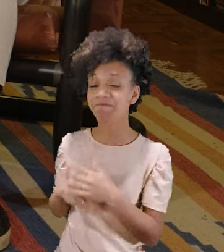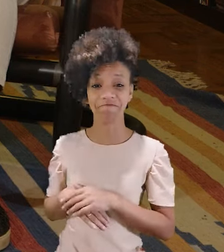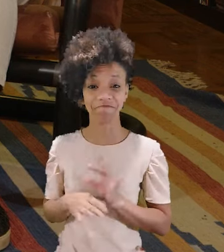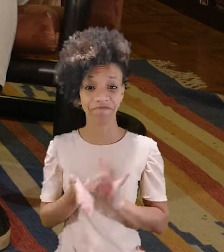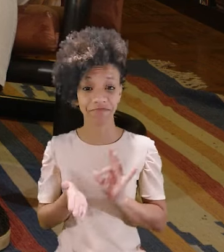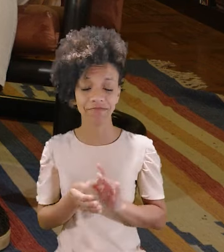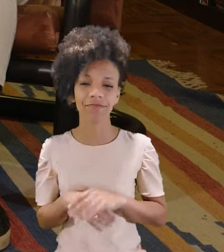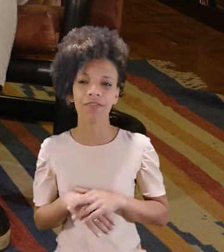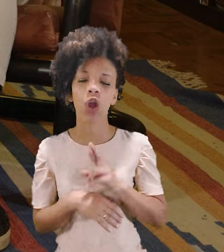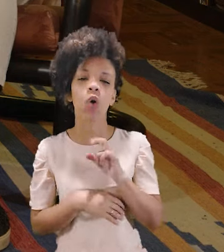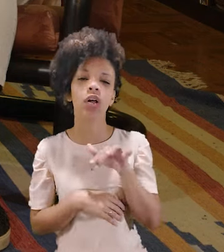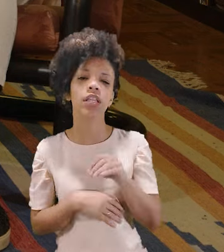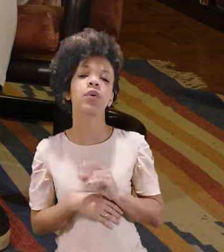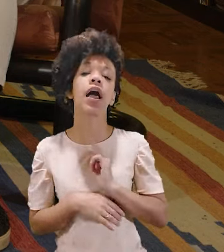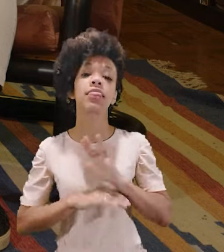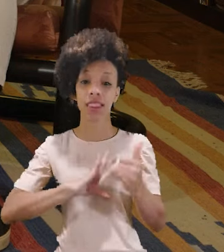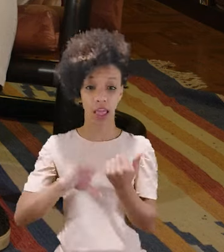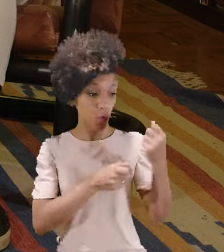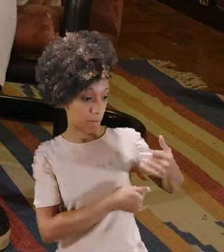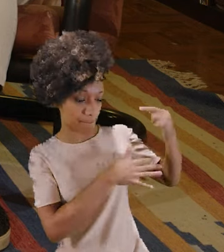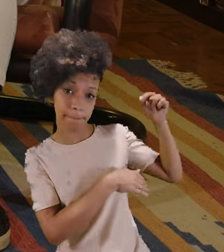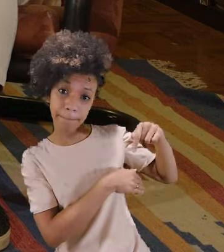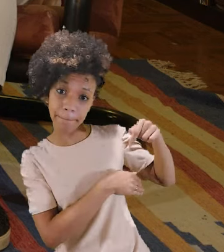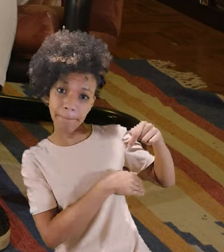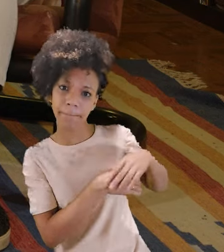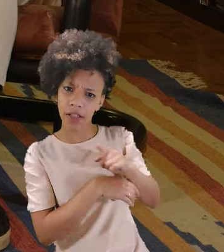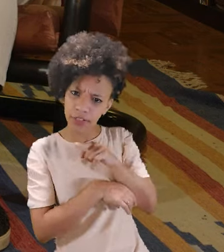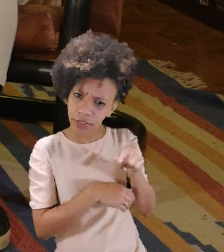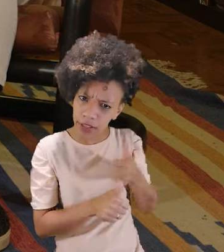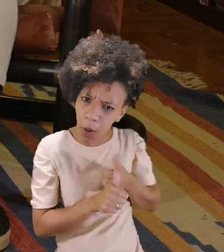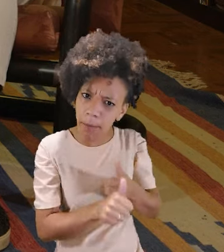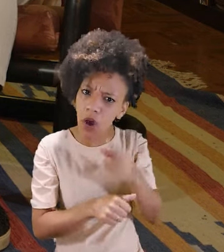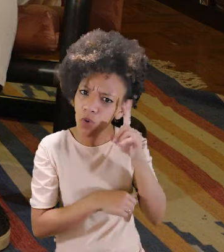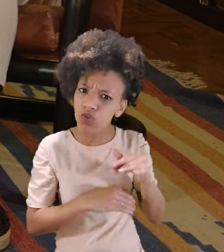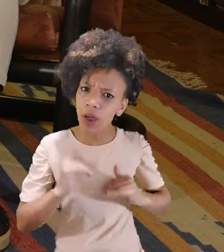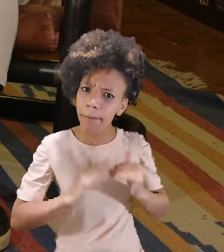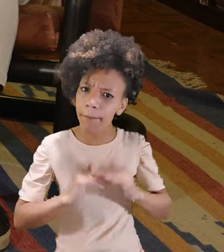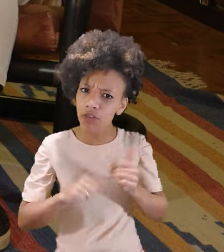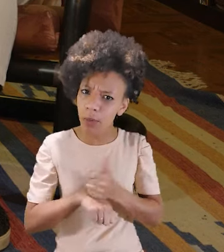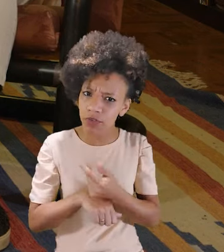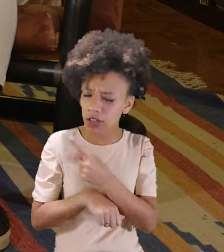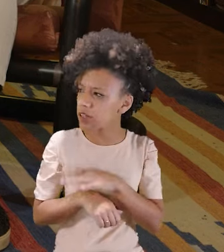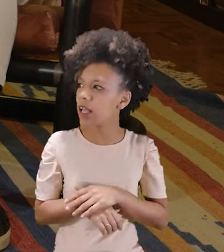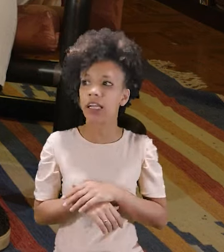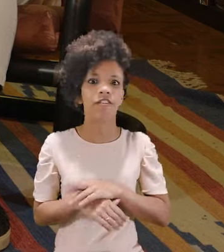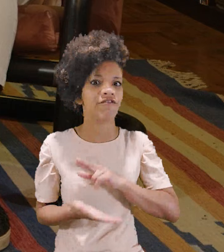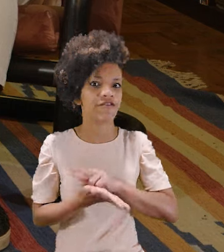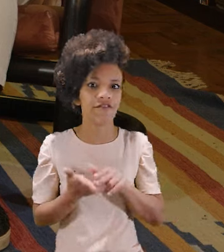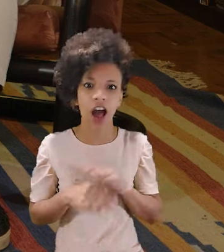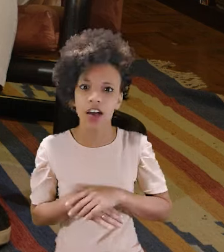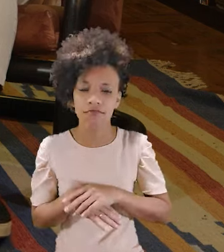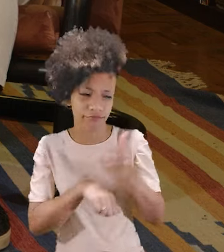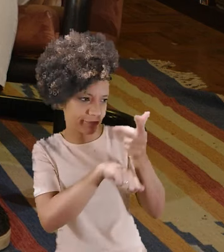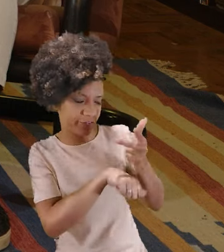papo muito legal mesmo o Rodrigo tem um canal tá na descrição e você quer acompanhar o dia a dia dele Super